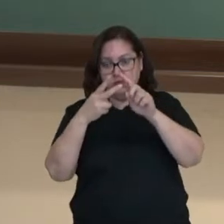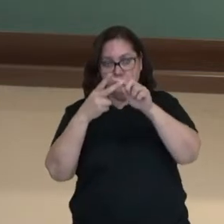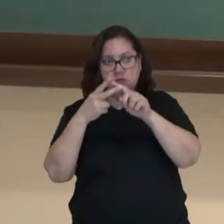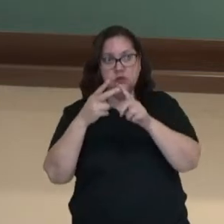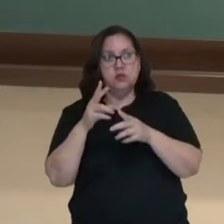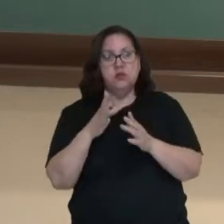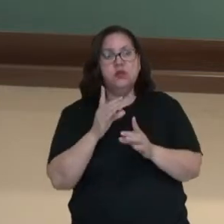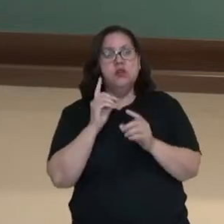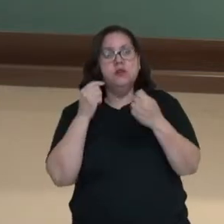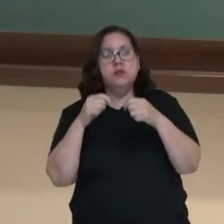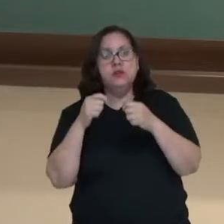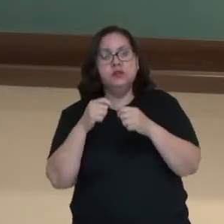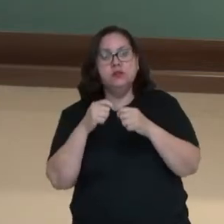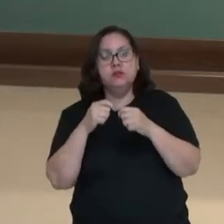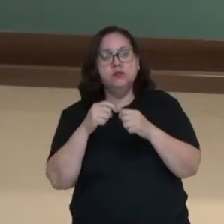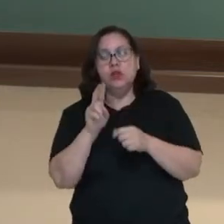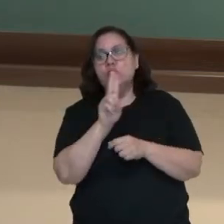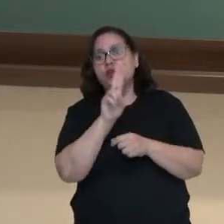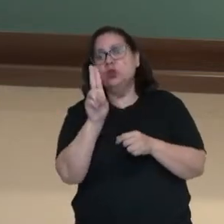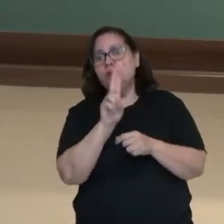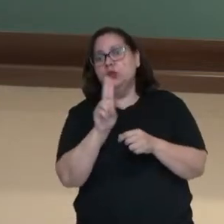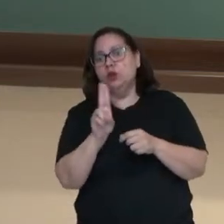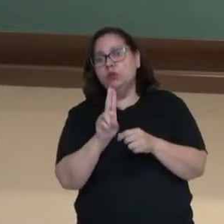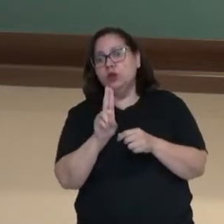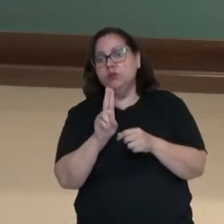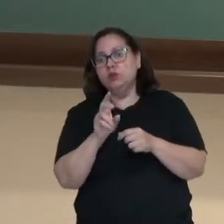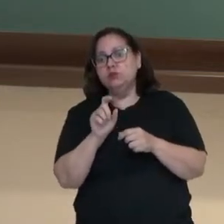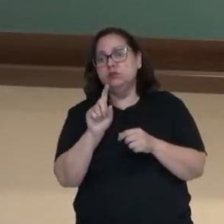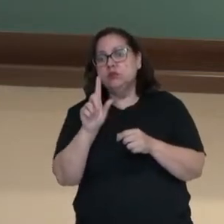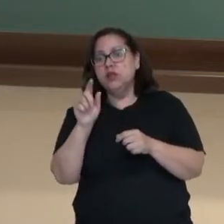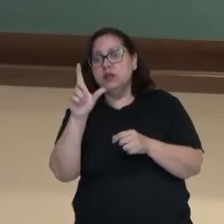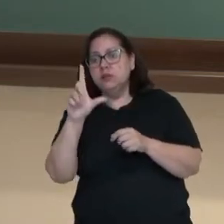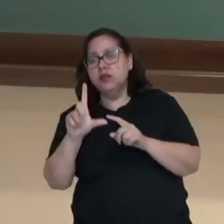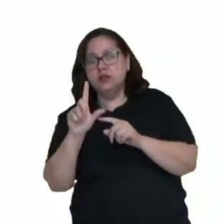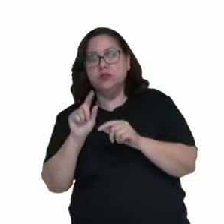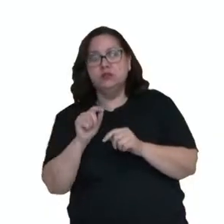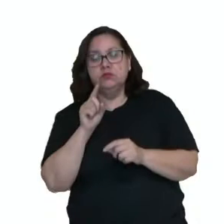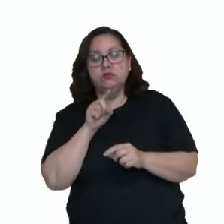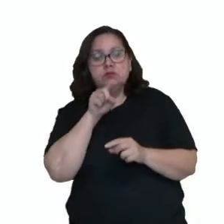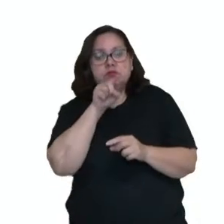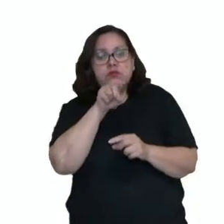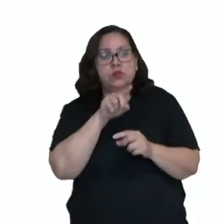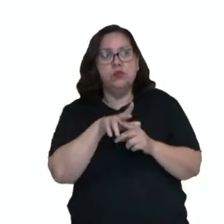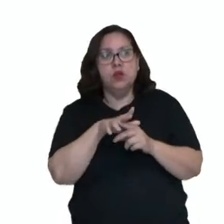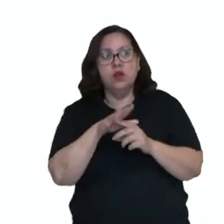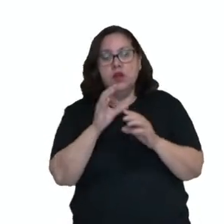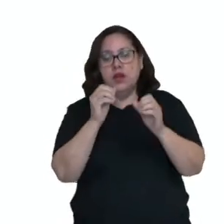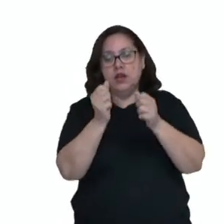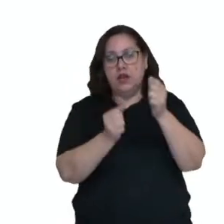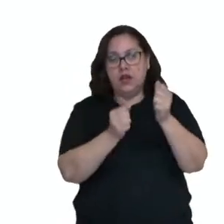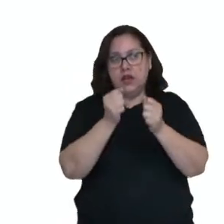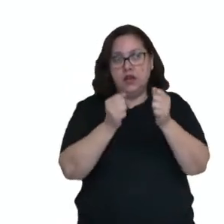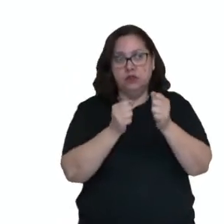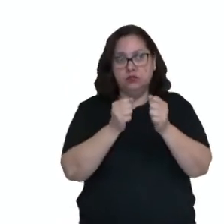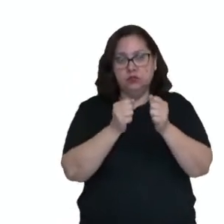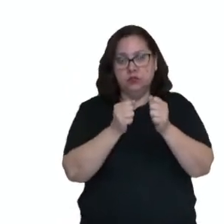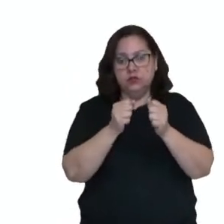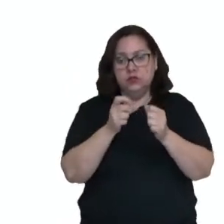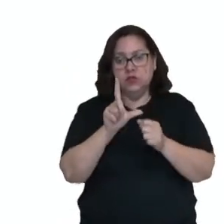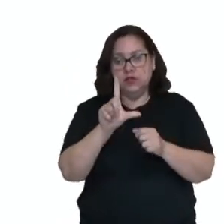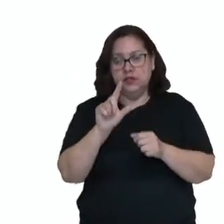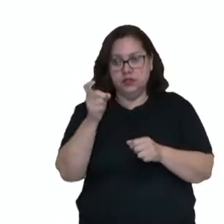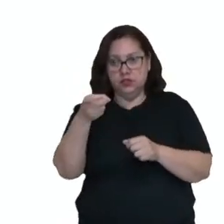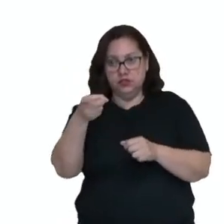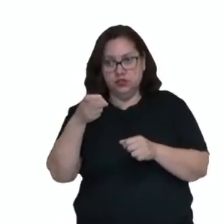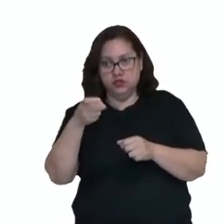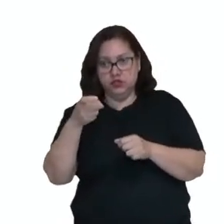equações, eu tenho que dar nome às minhas incógnitas. Então, eu vou indicar como carros pela letra